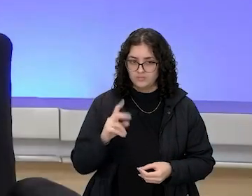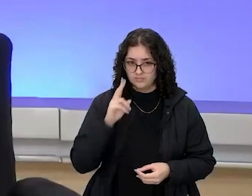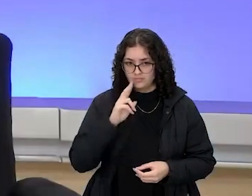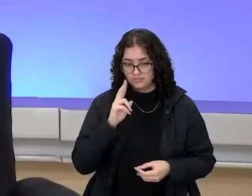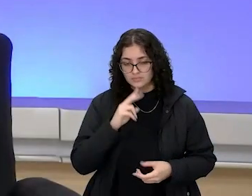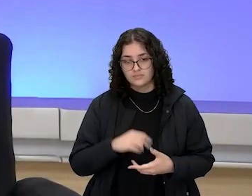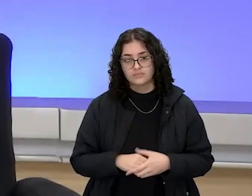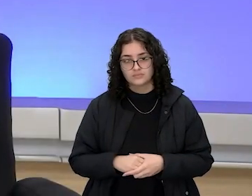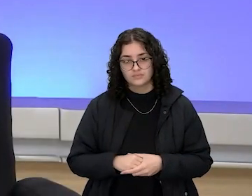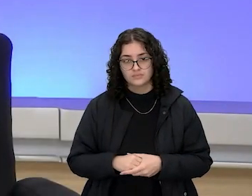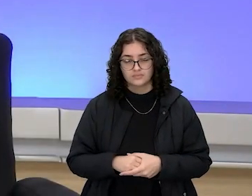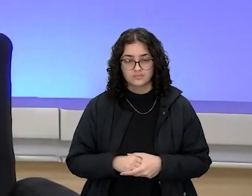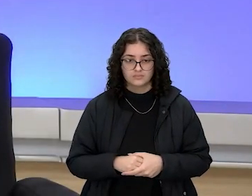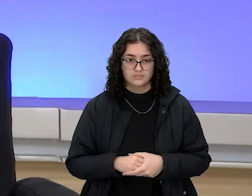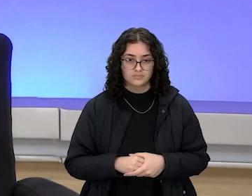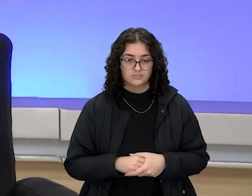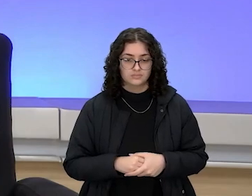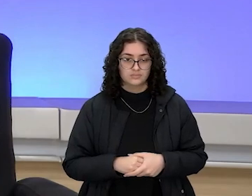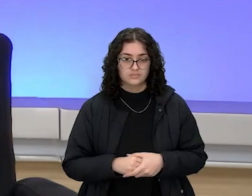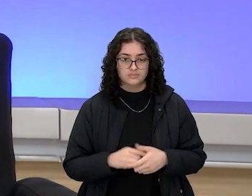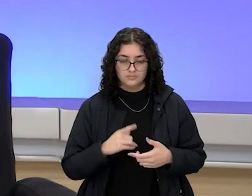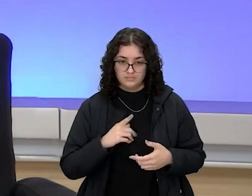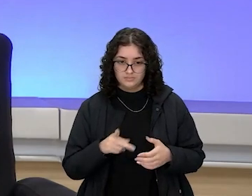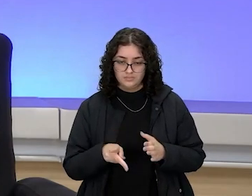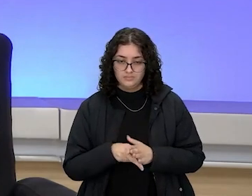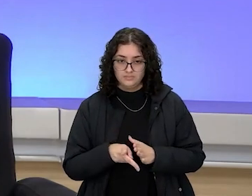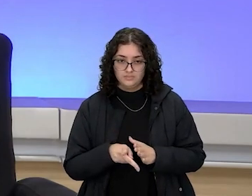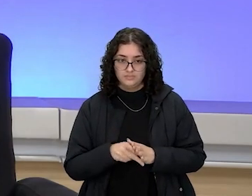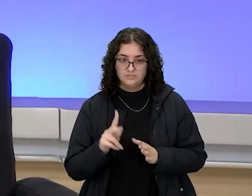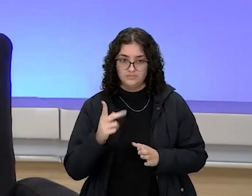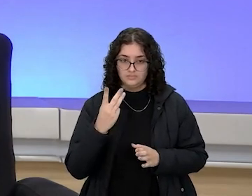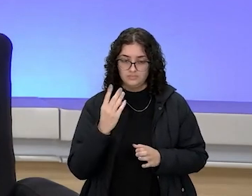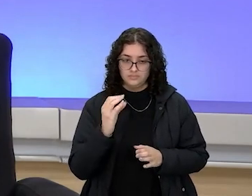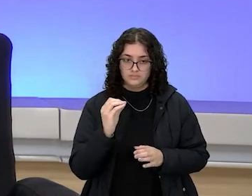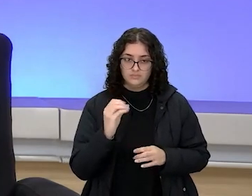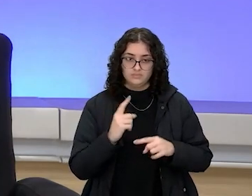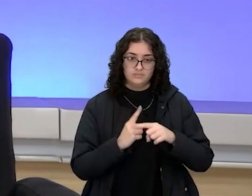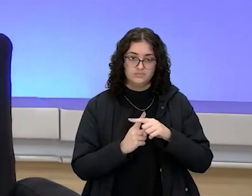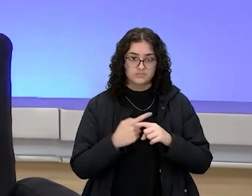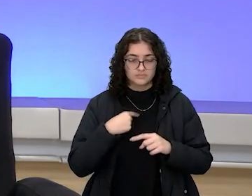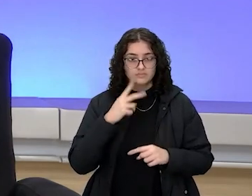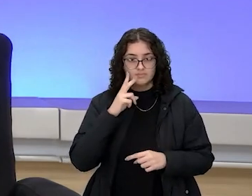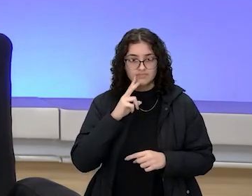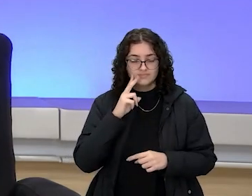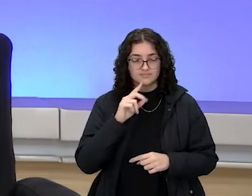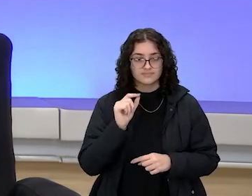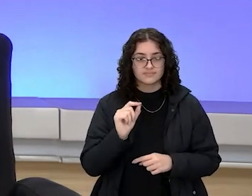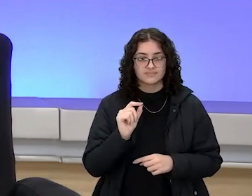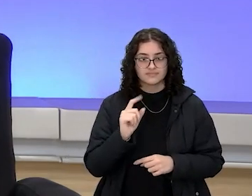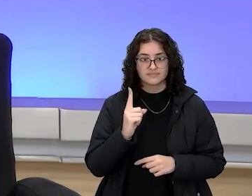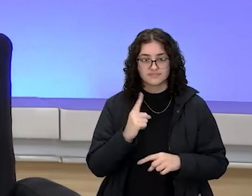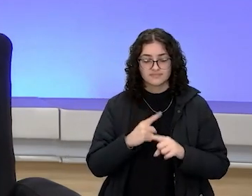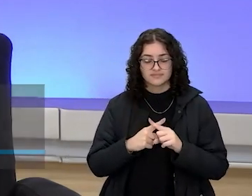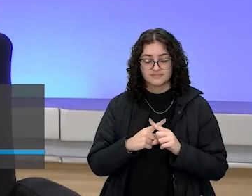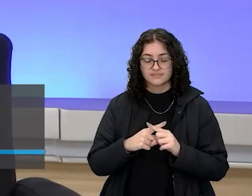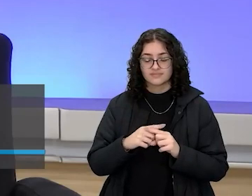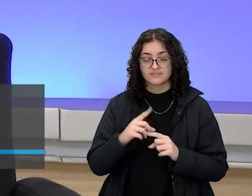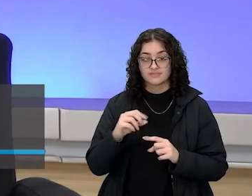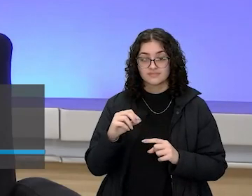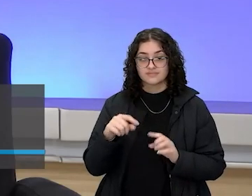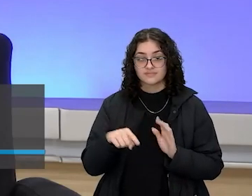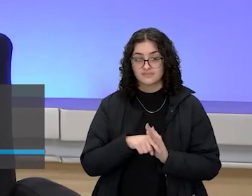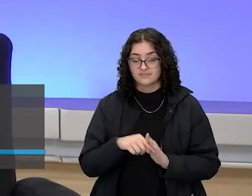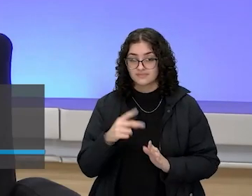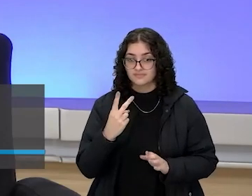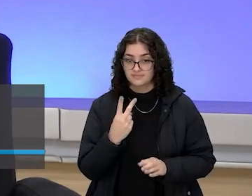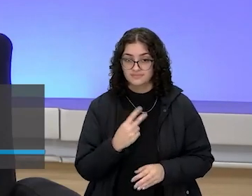lá? E aí a gente viu que a concentração de H3O+, eu lembro, é 1 vezes 10 a menos